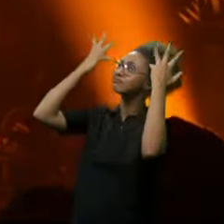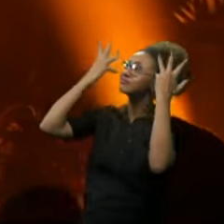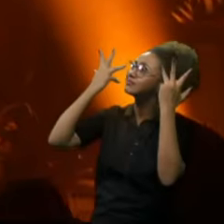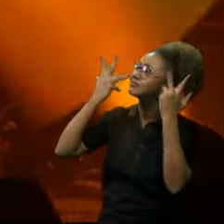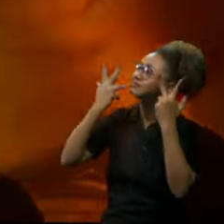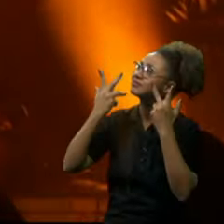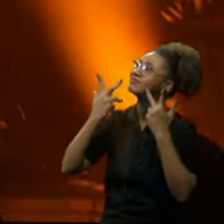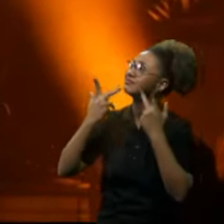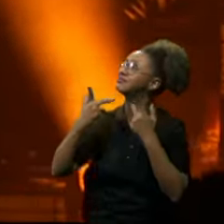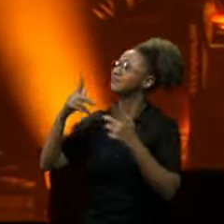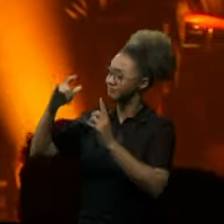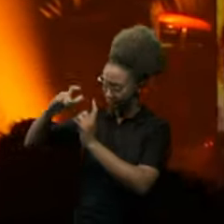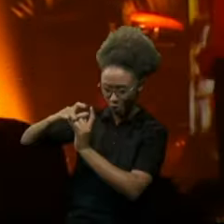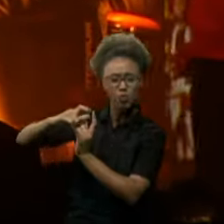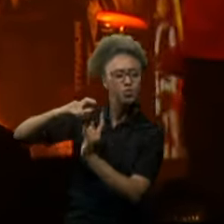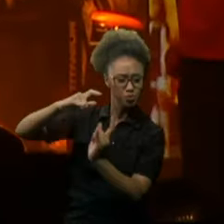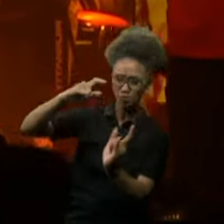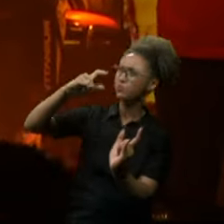rojão